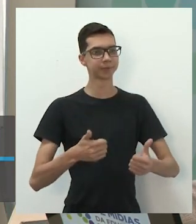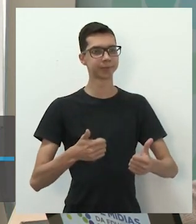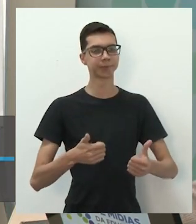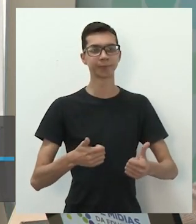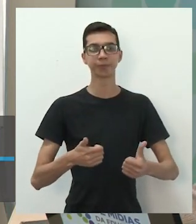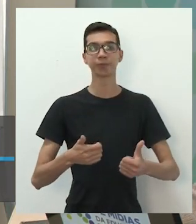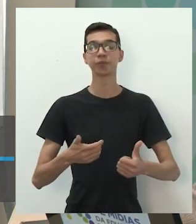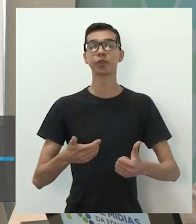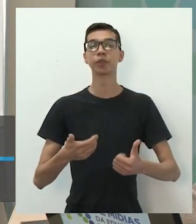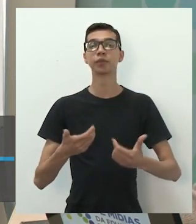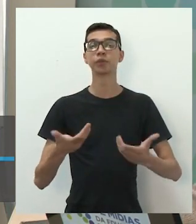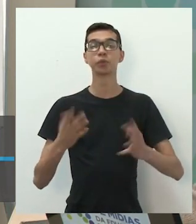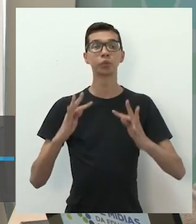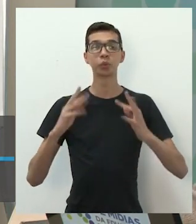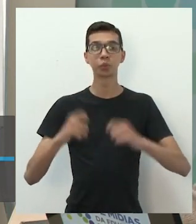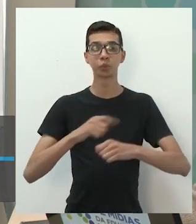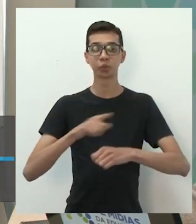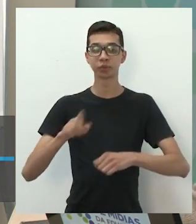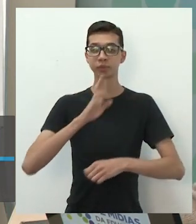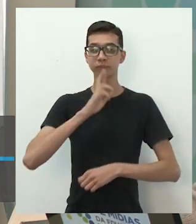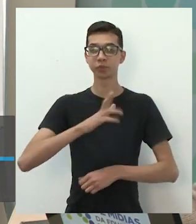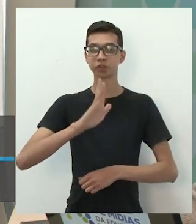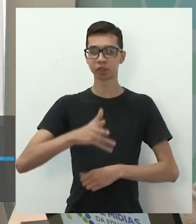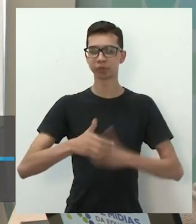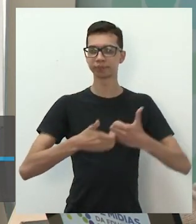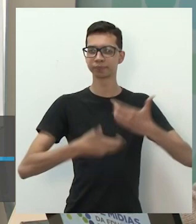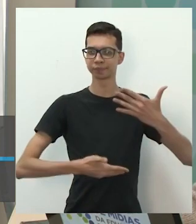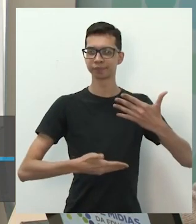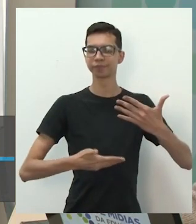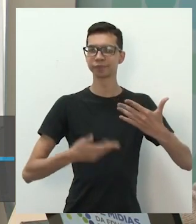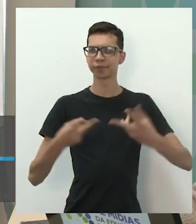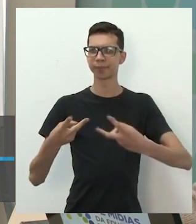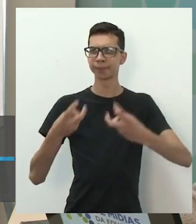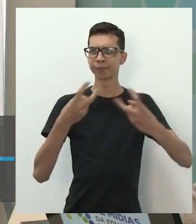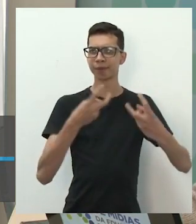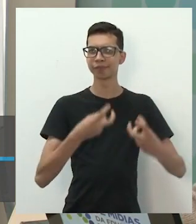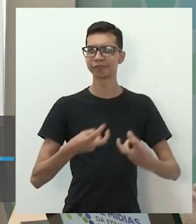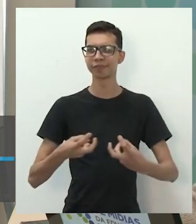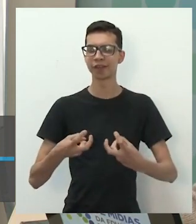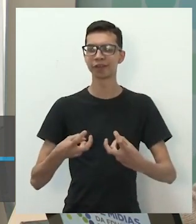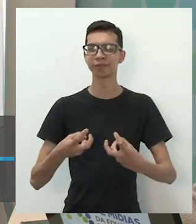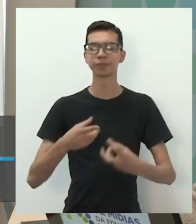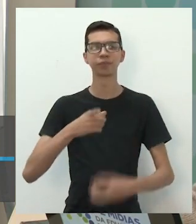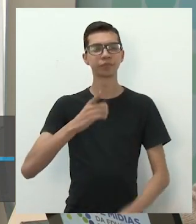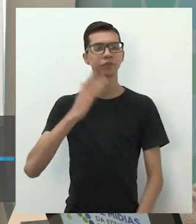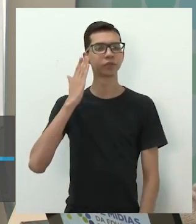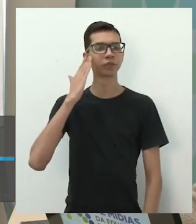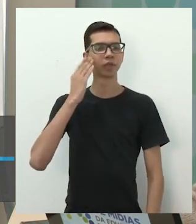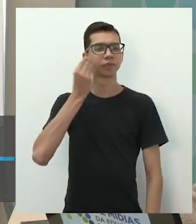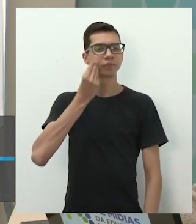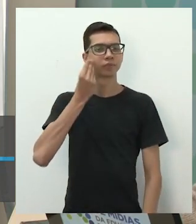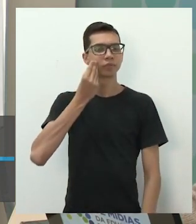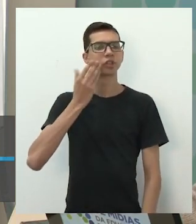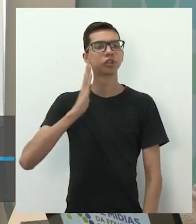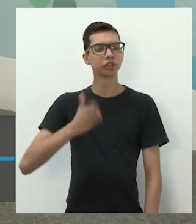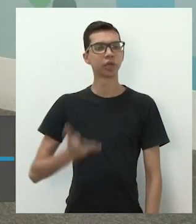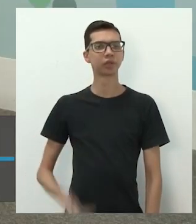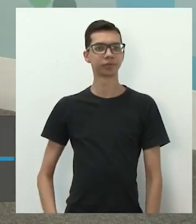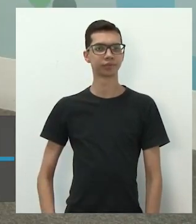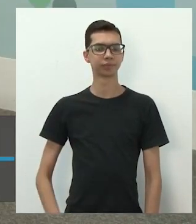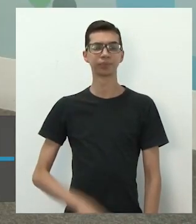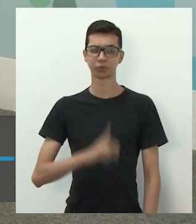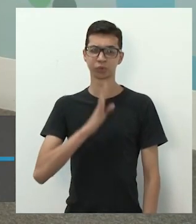Tudo que vocês escreveram aqui, né? A gente percebeu que vocês já têm um contato inicial com esse tipo